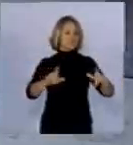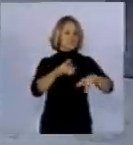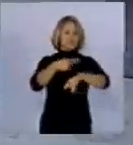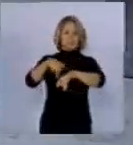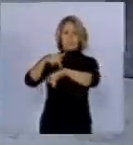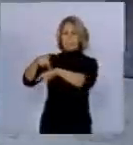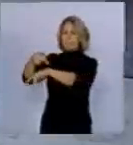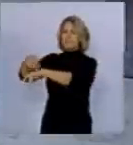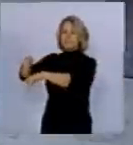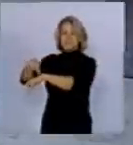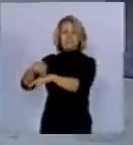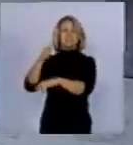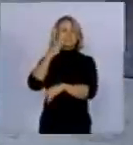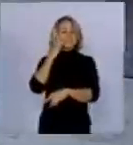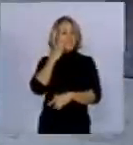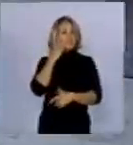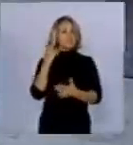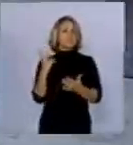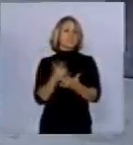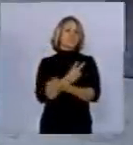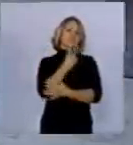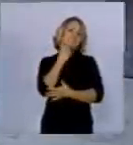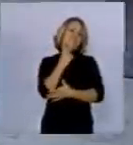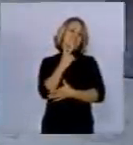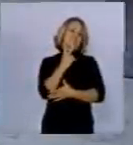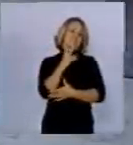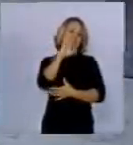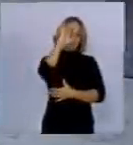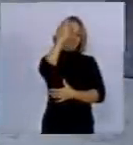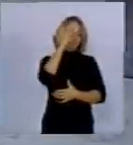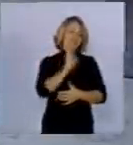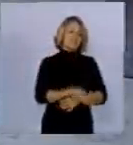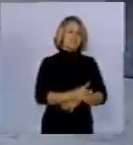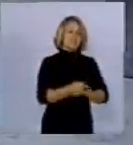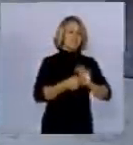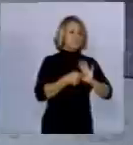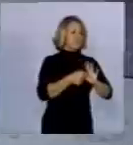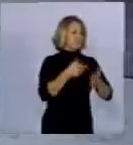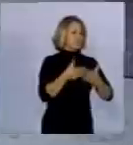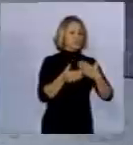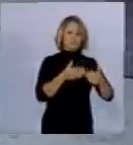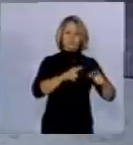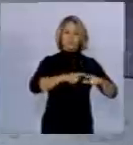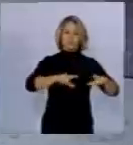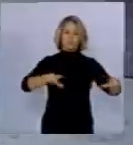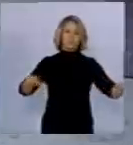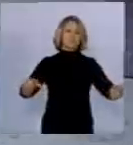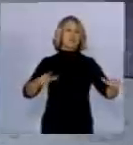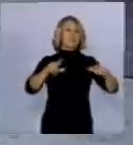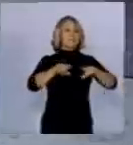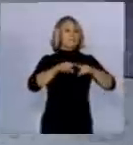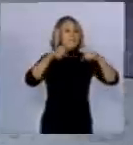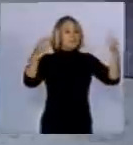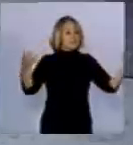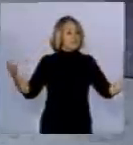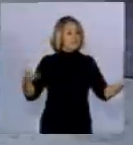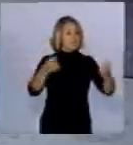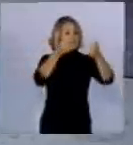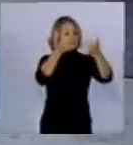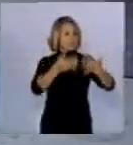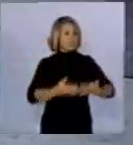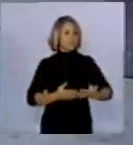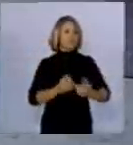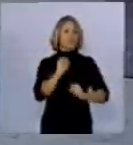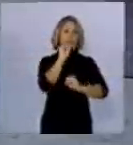conclusão de que o mesmo efeito se repete em todos eles claro que quando nós estamos falando particularmente de uma